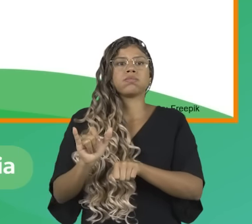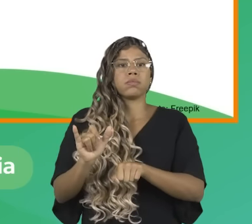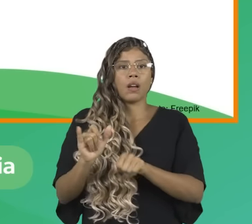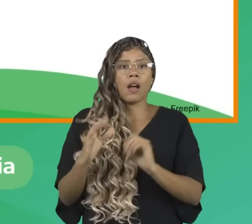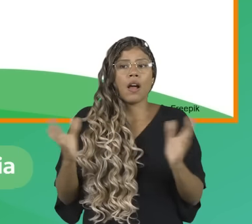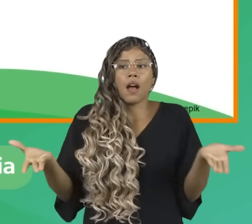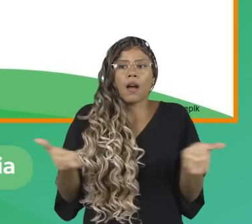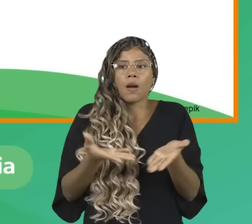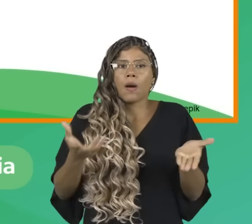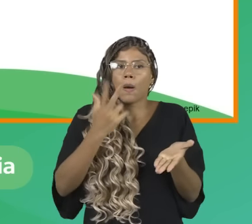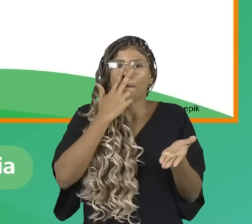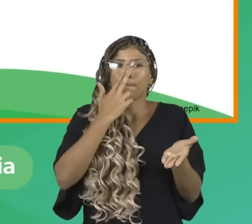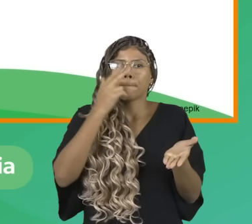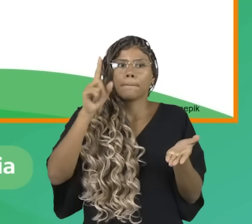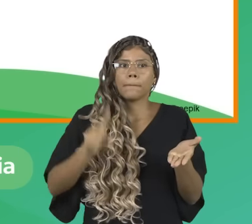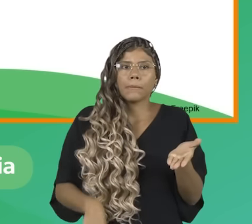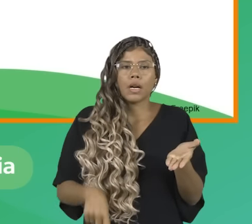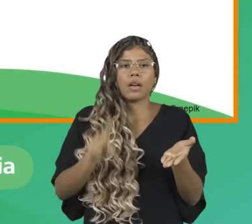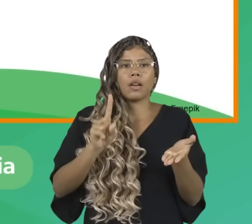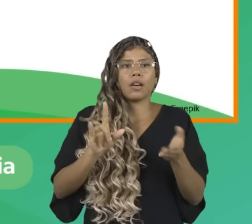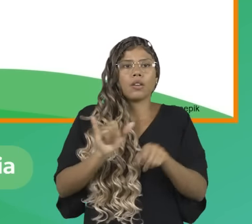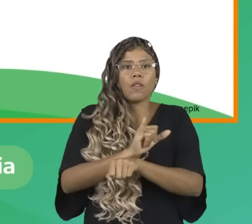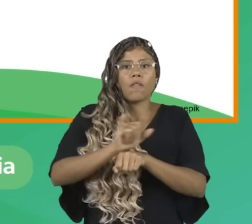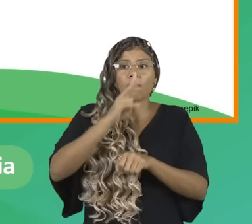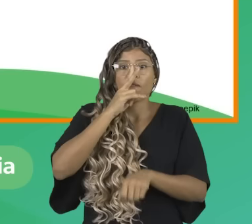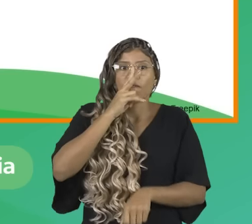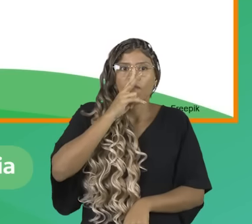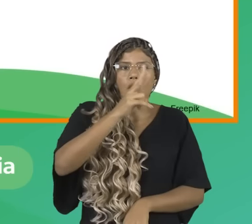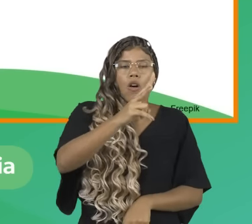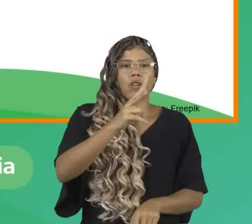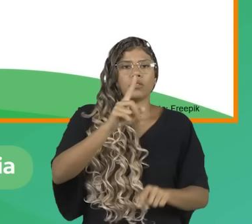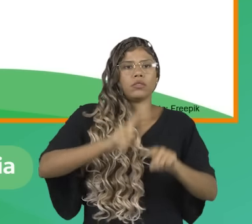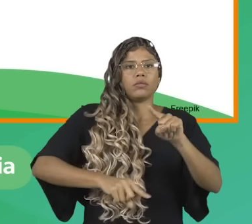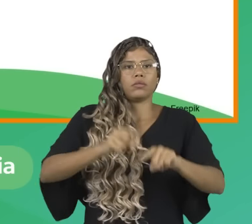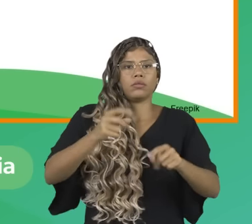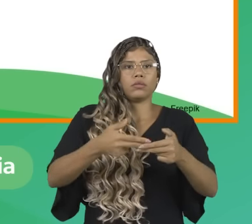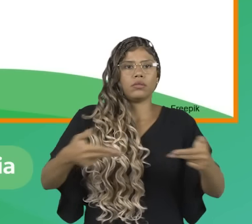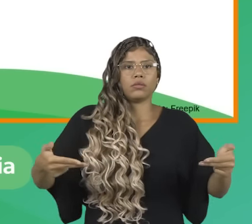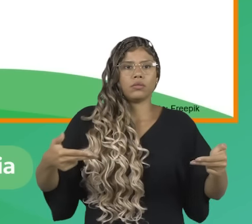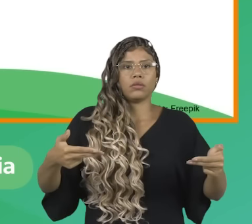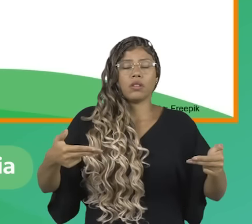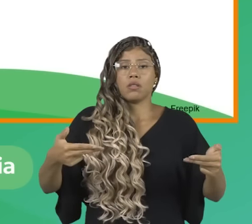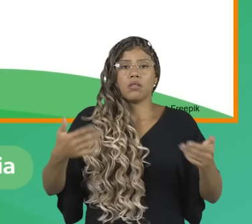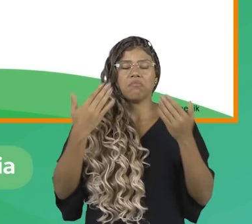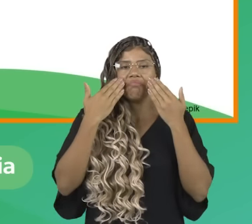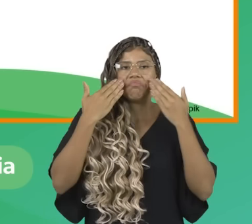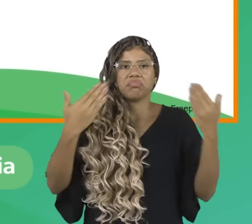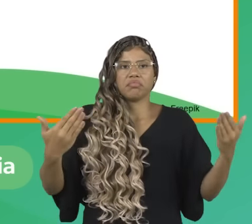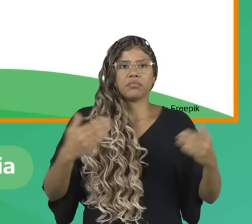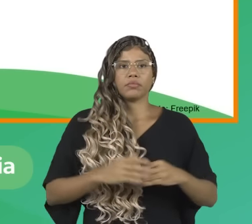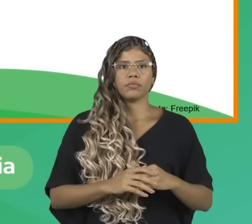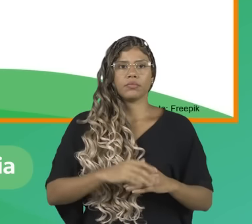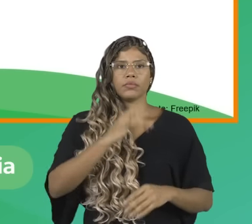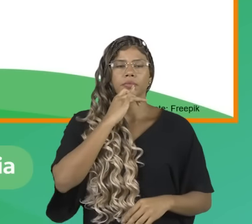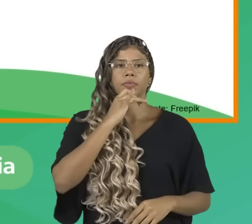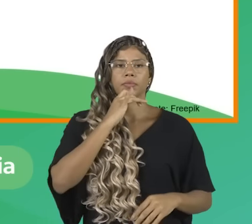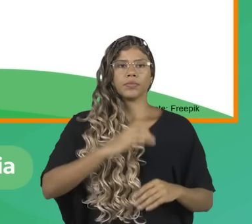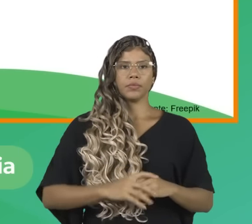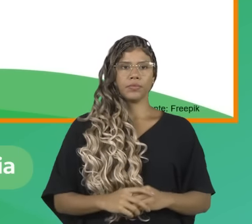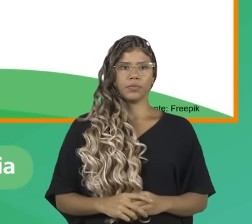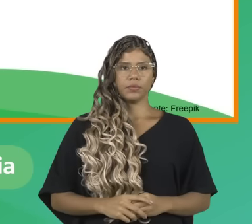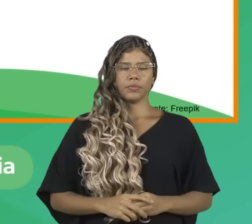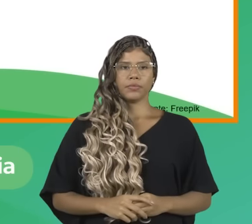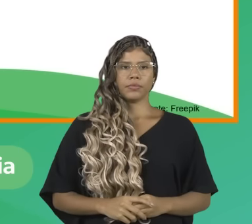estratégia agressiva, ativa e, o pior, descarada. Quando chega um produto